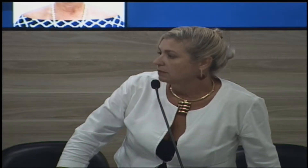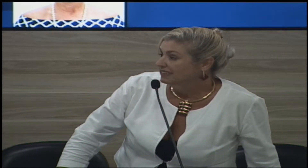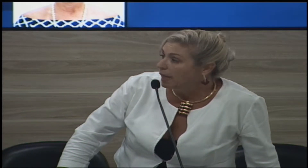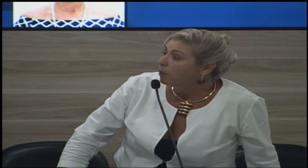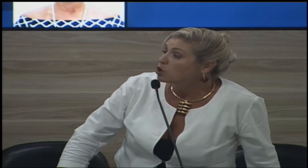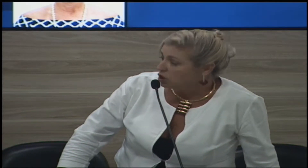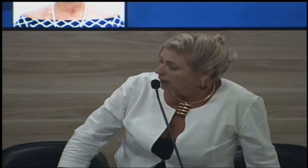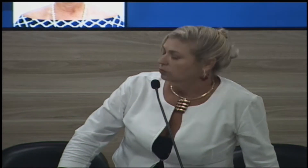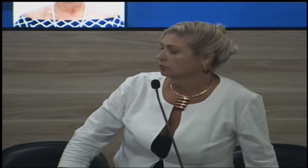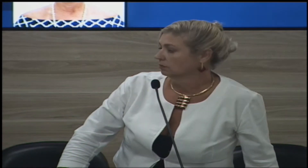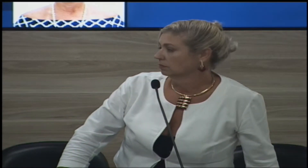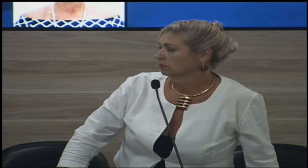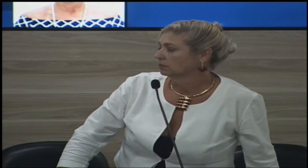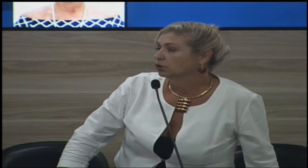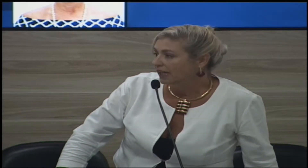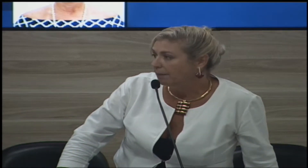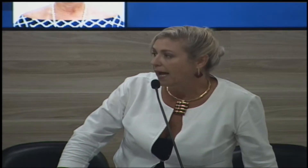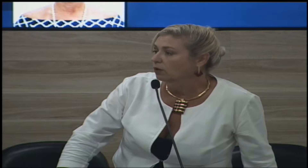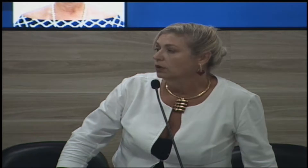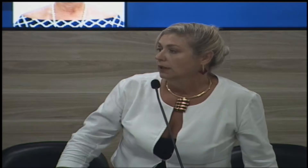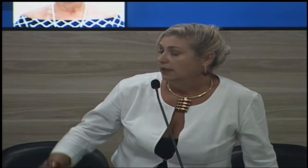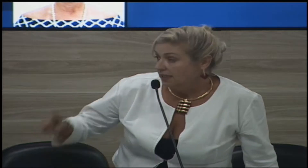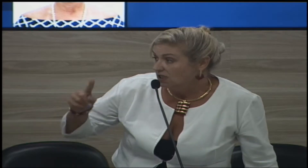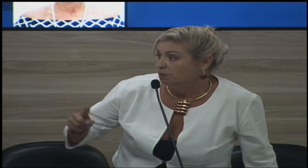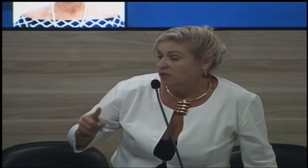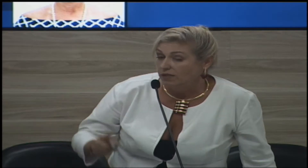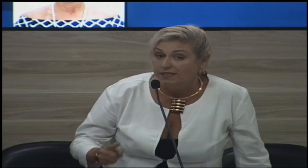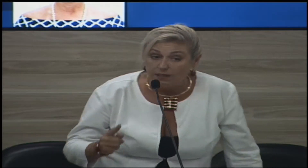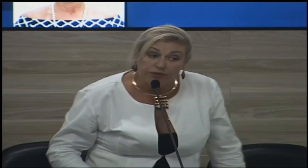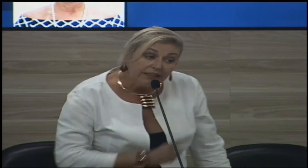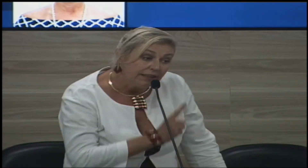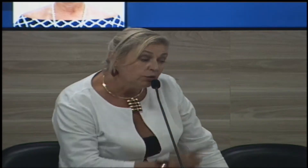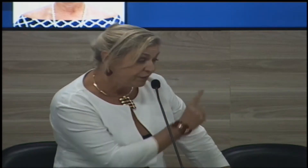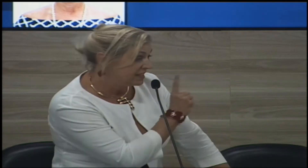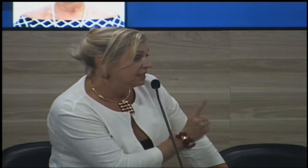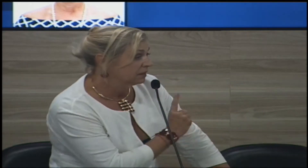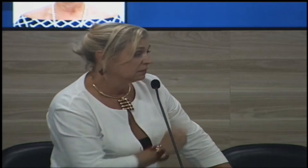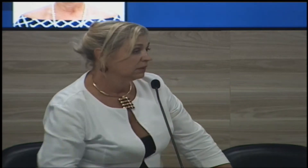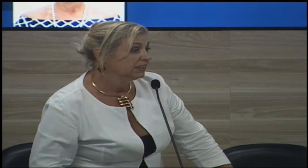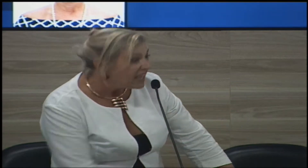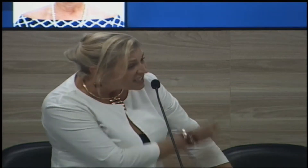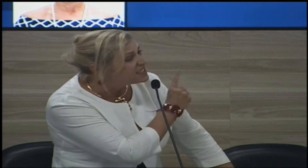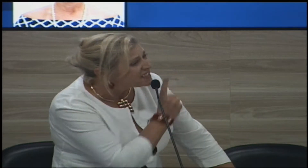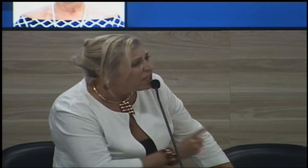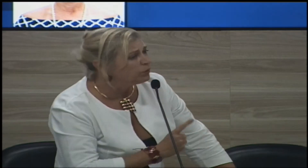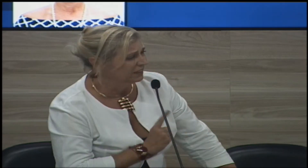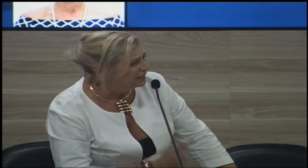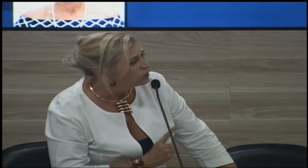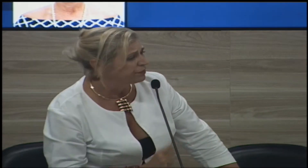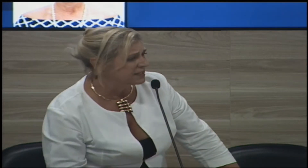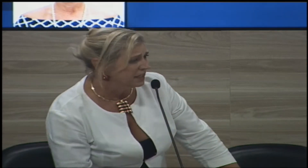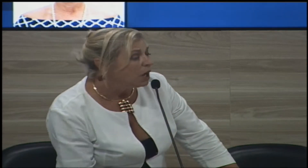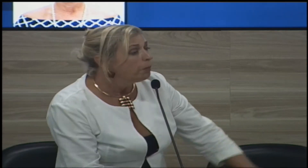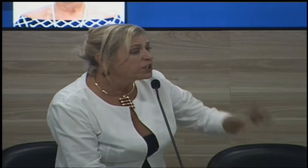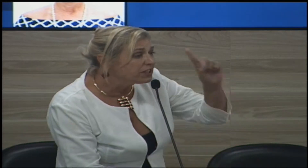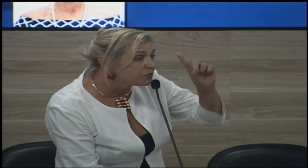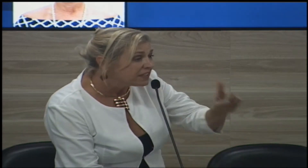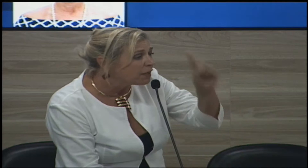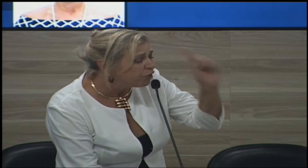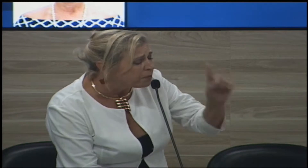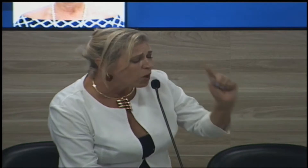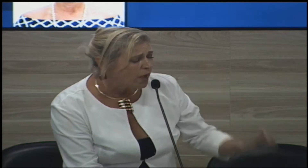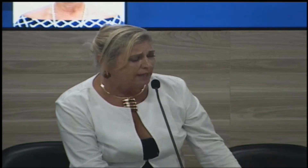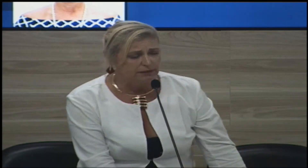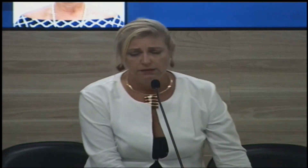ficarmos debochando do trabalho que essas pessoas estão tentando fazer. E elas estão tentando fazer. Pode não